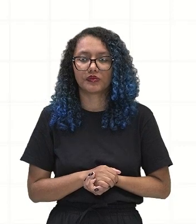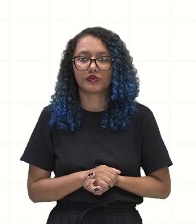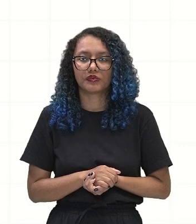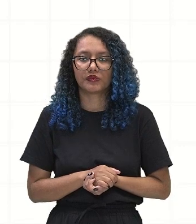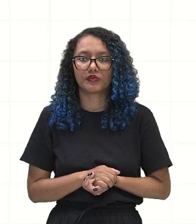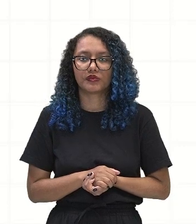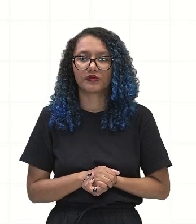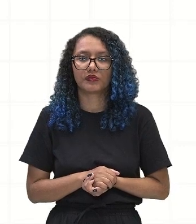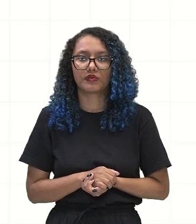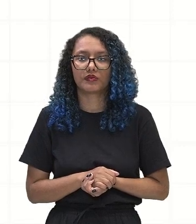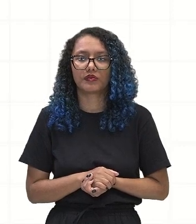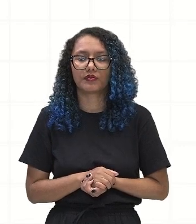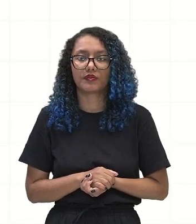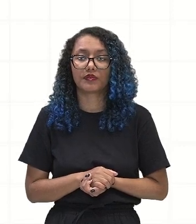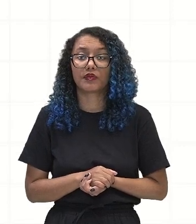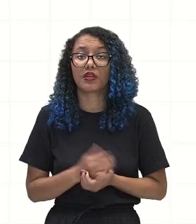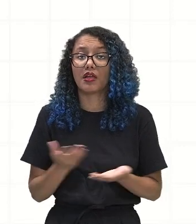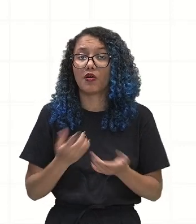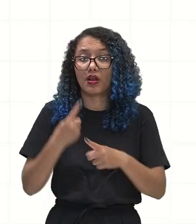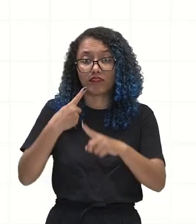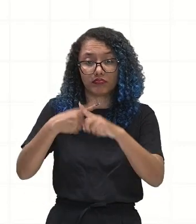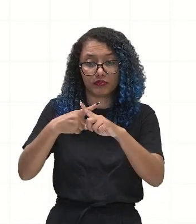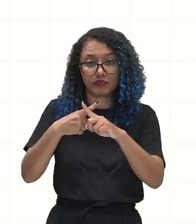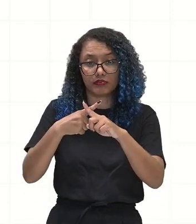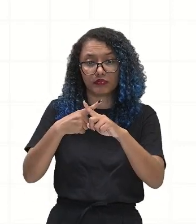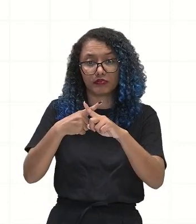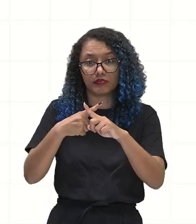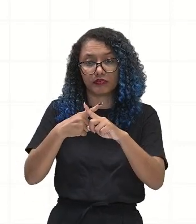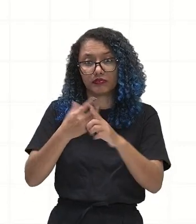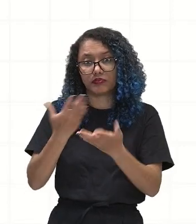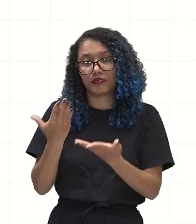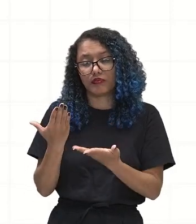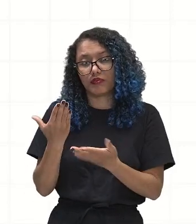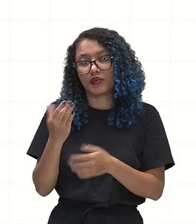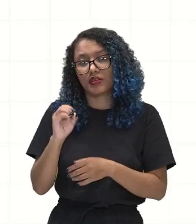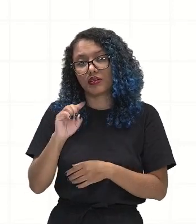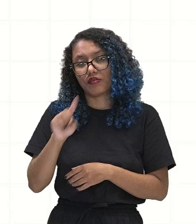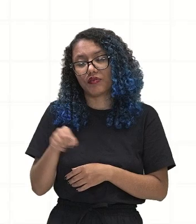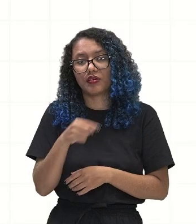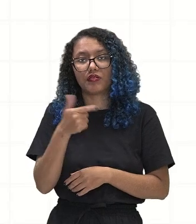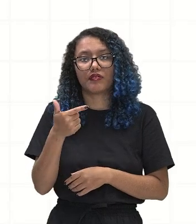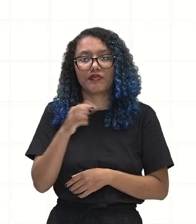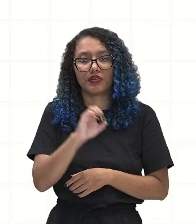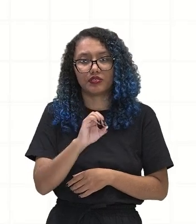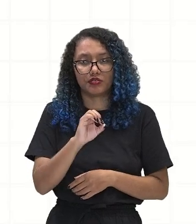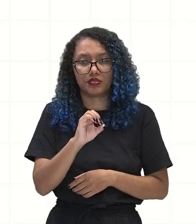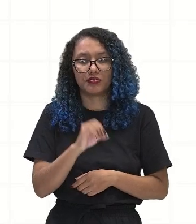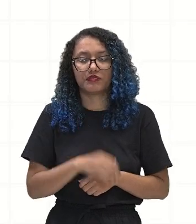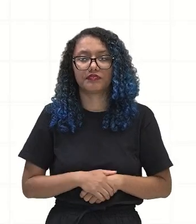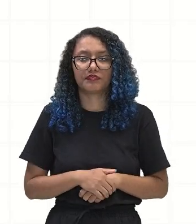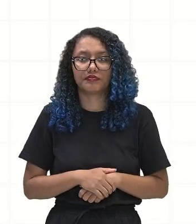E aí basta multiplicar 0,2 ou 0,20